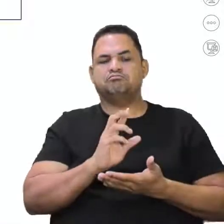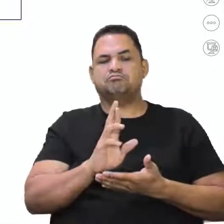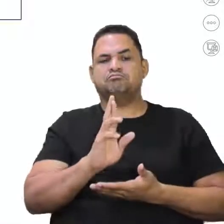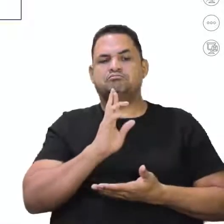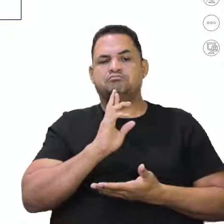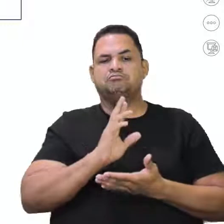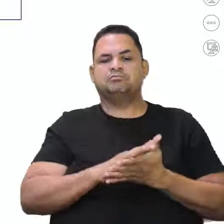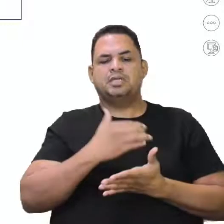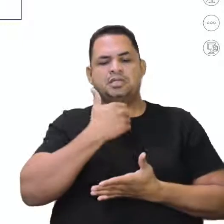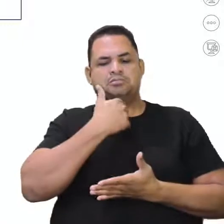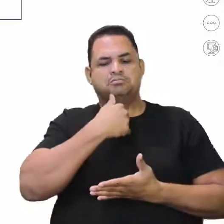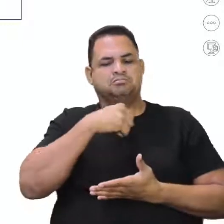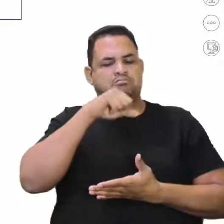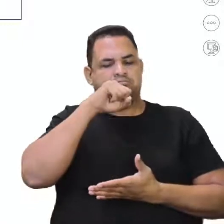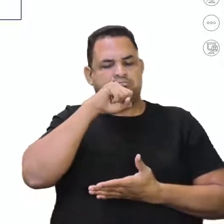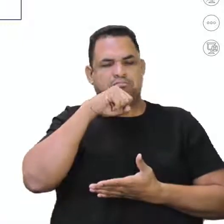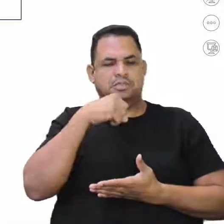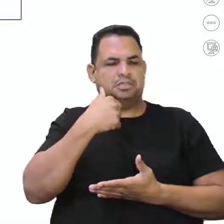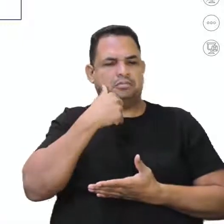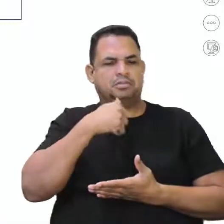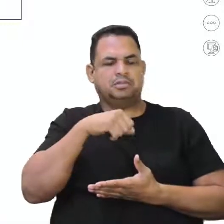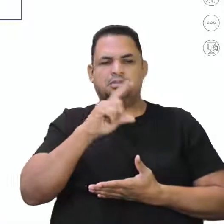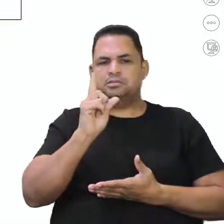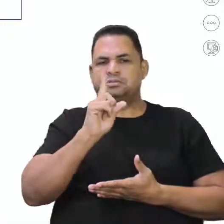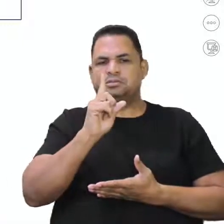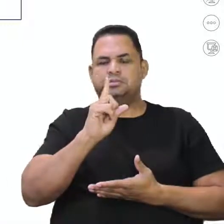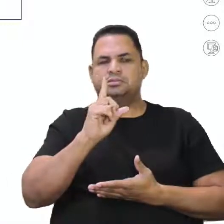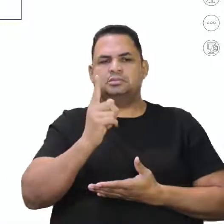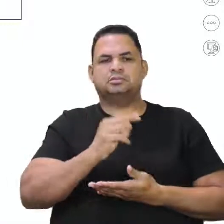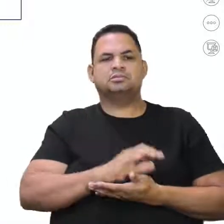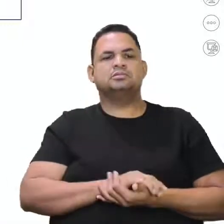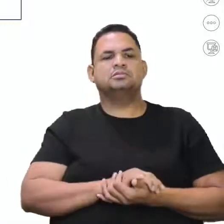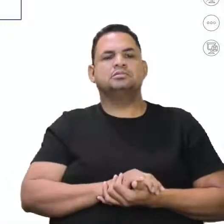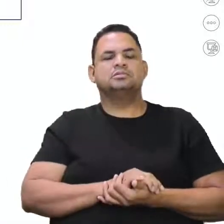pelos pais, né? Não foram